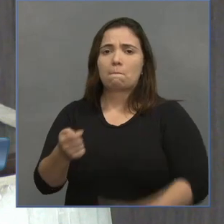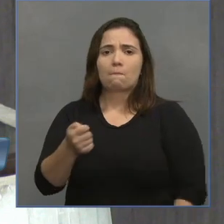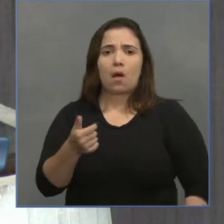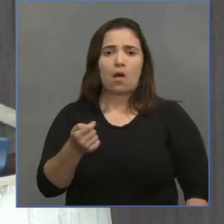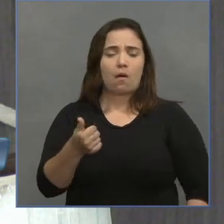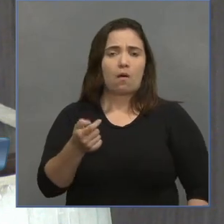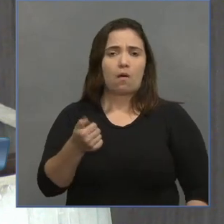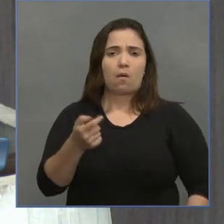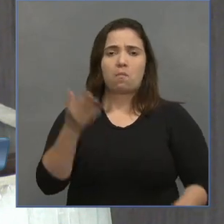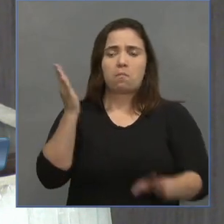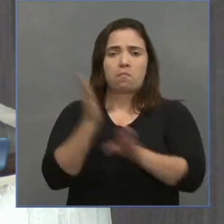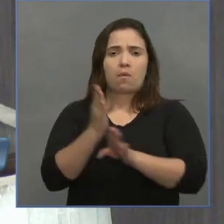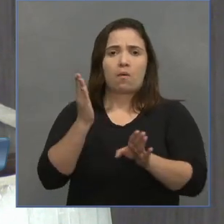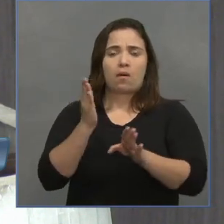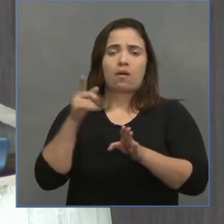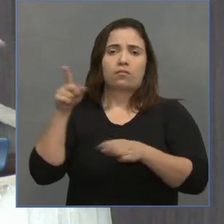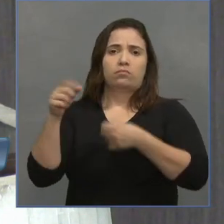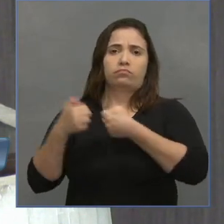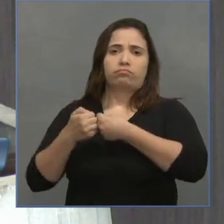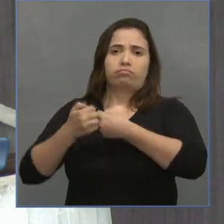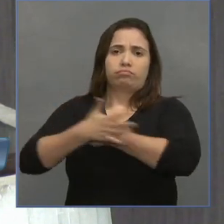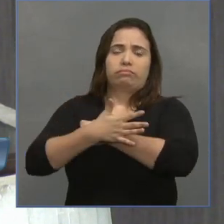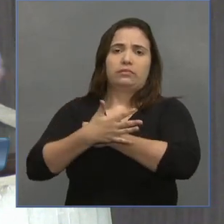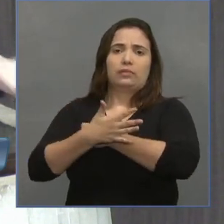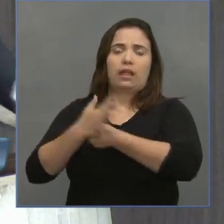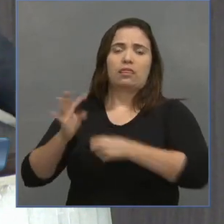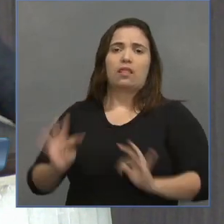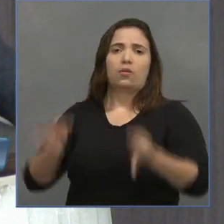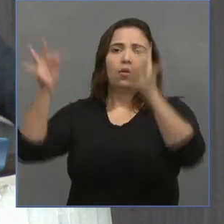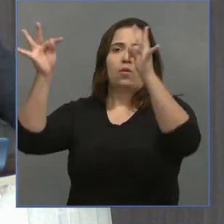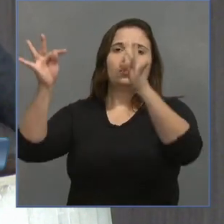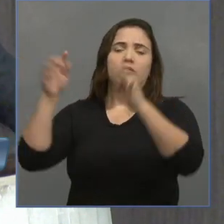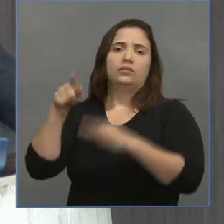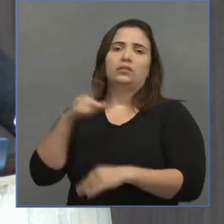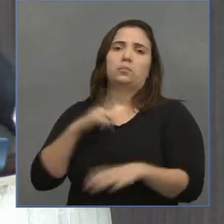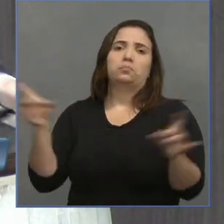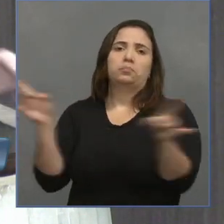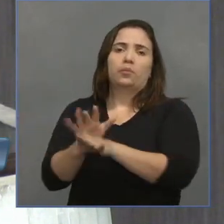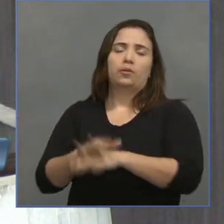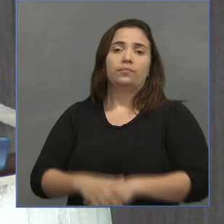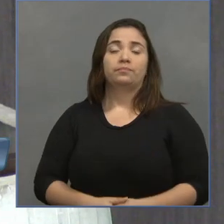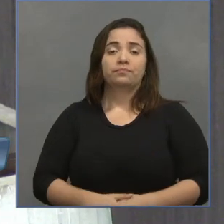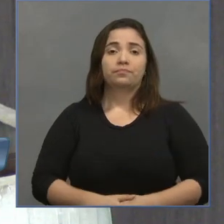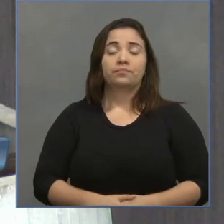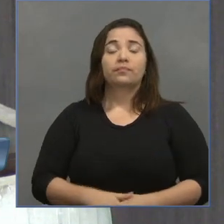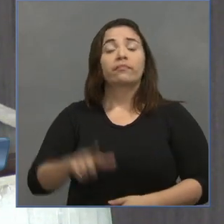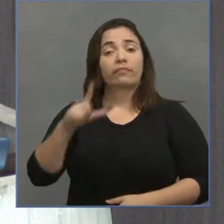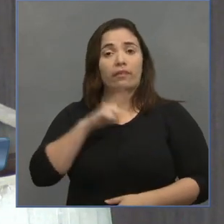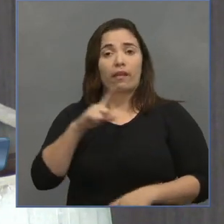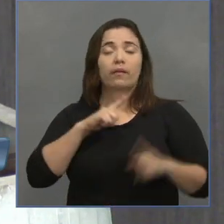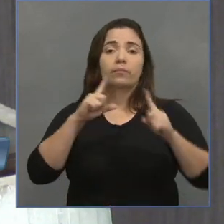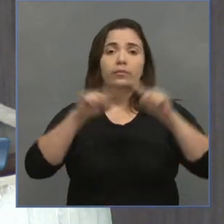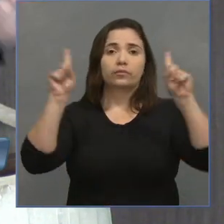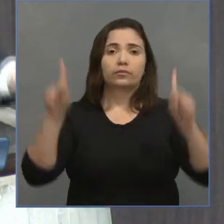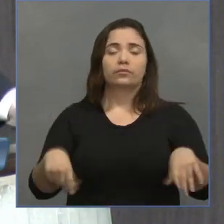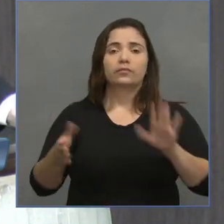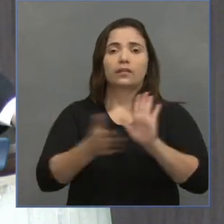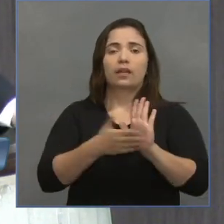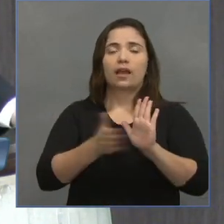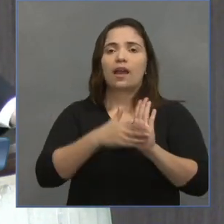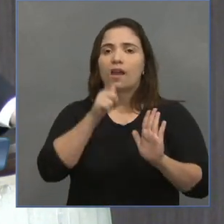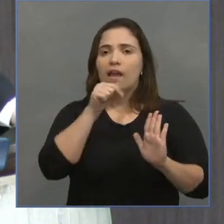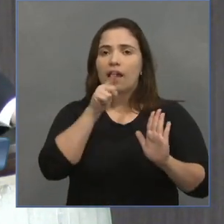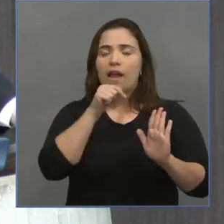da altíssima automação. Nós temos um padrão de gestão de recursos hídricos que só olha para trás, ele não olha